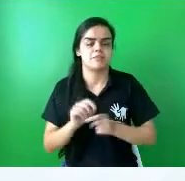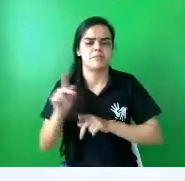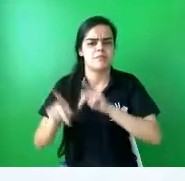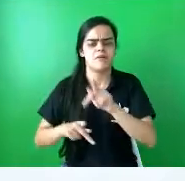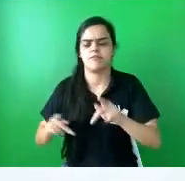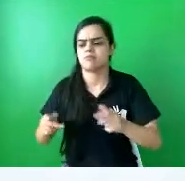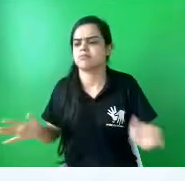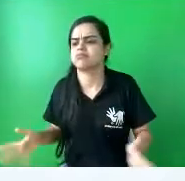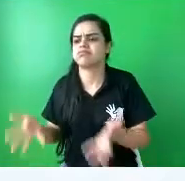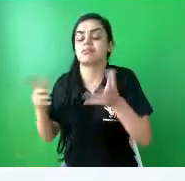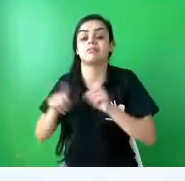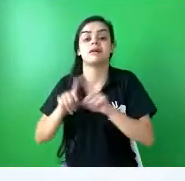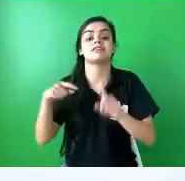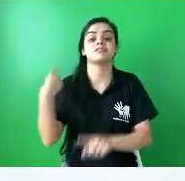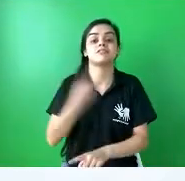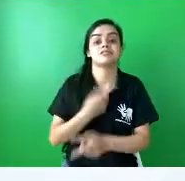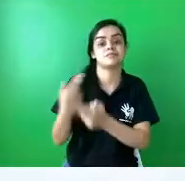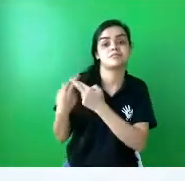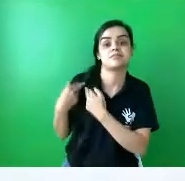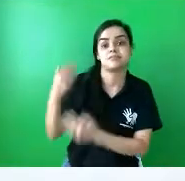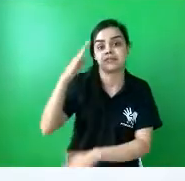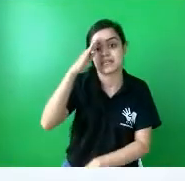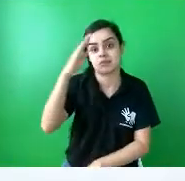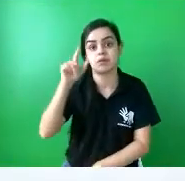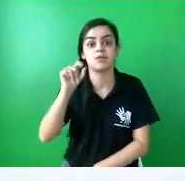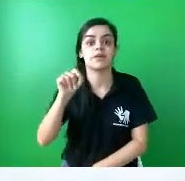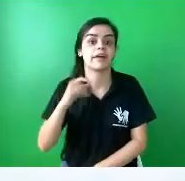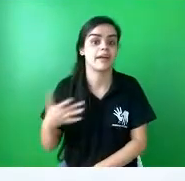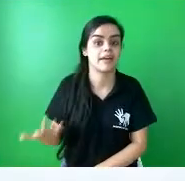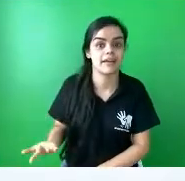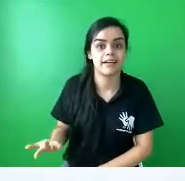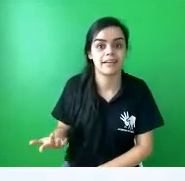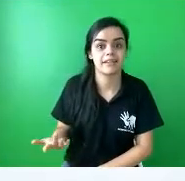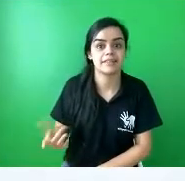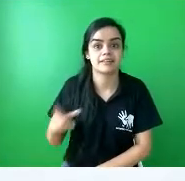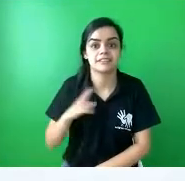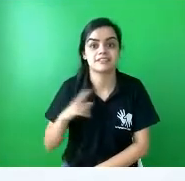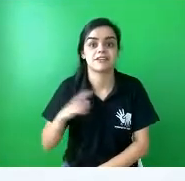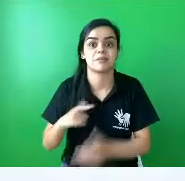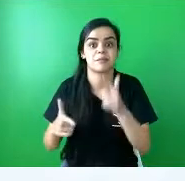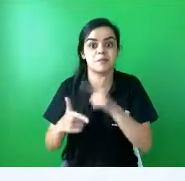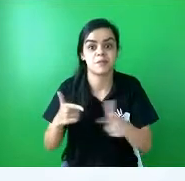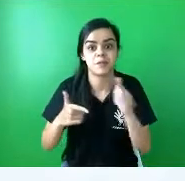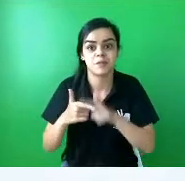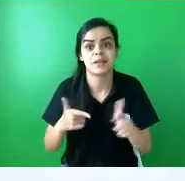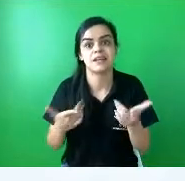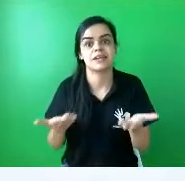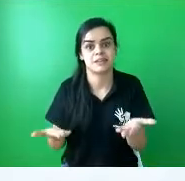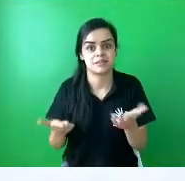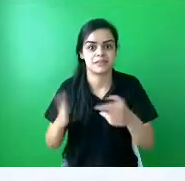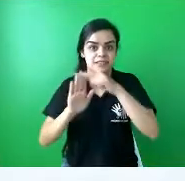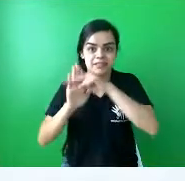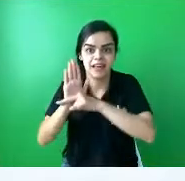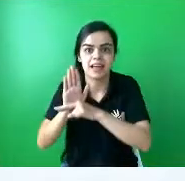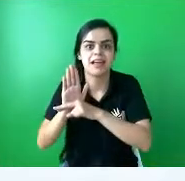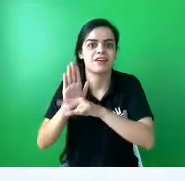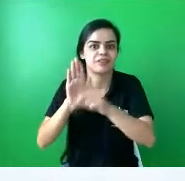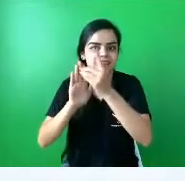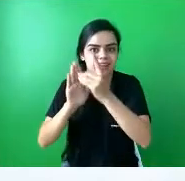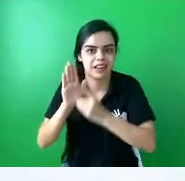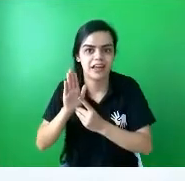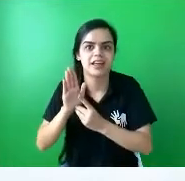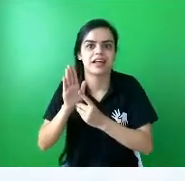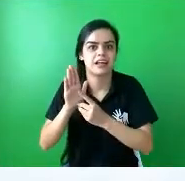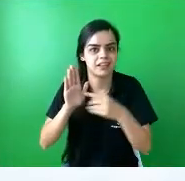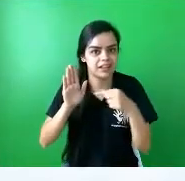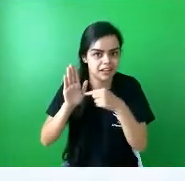qual é a responsabilidade que nós temos se, de repente, nós estivermos aí infringindo uma situação, uma norma, um decreto, e, com